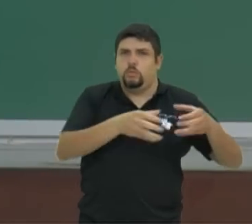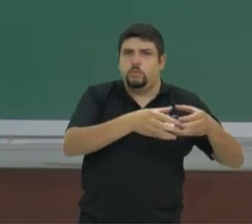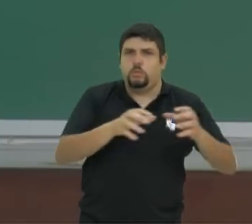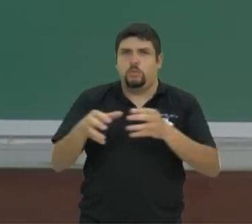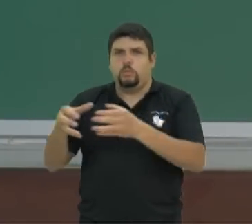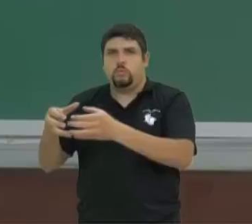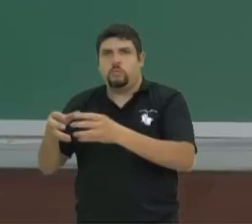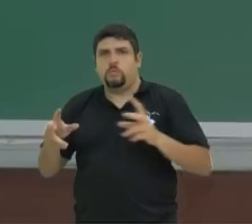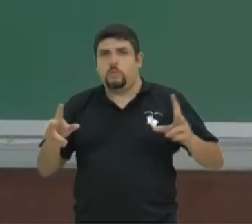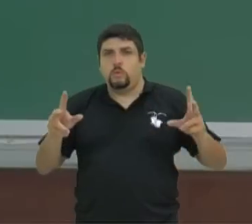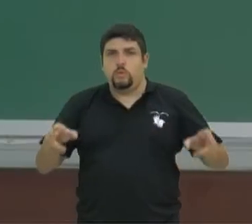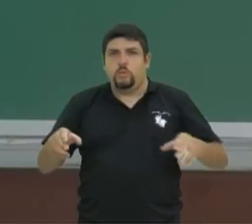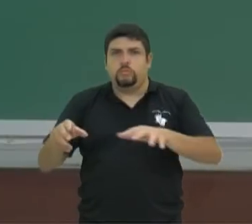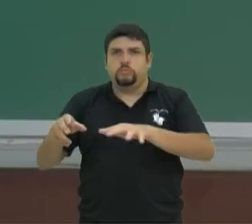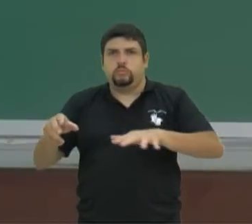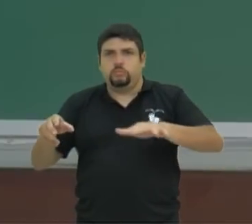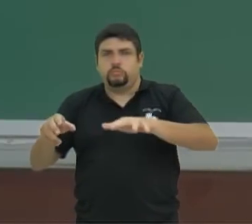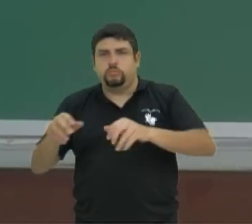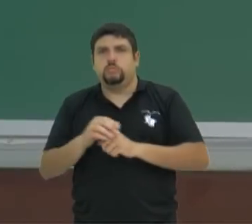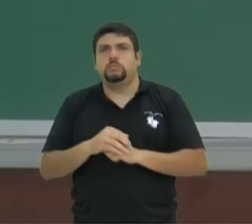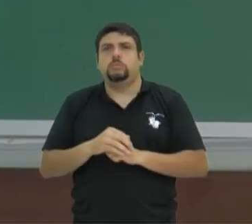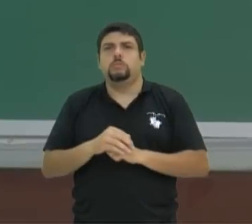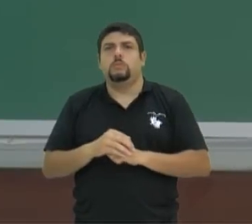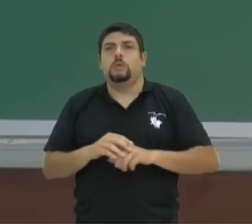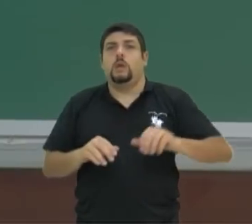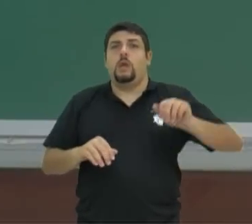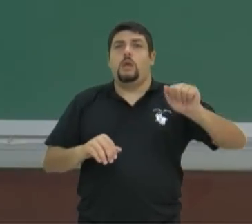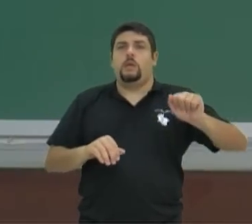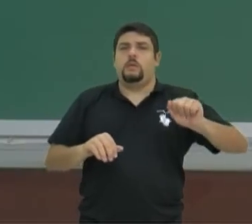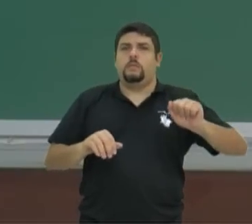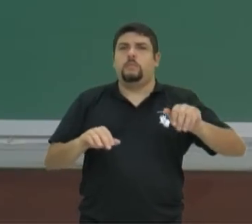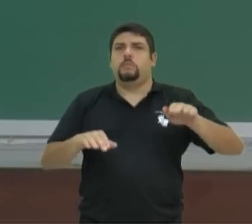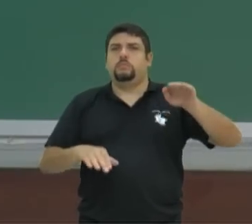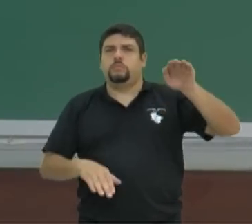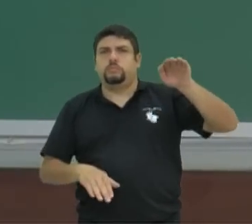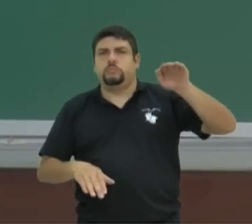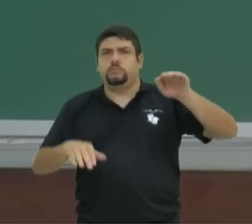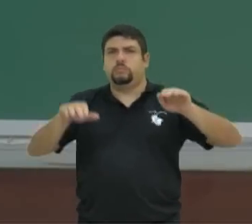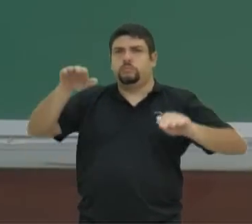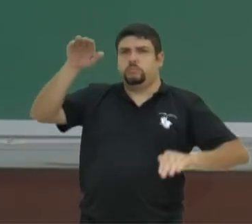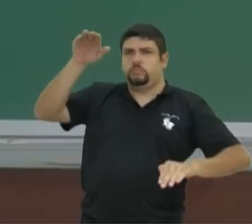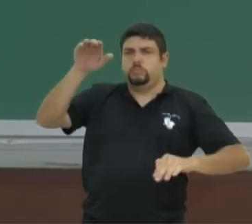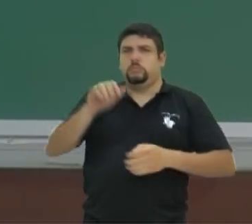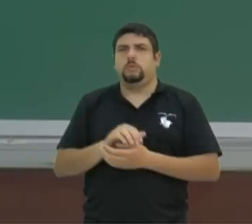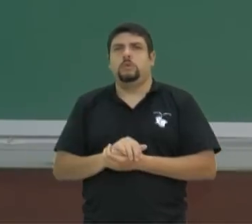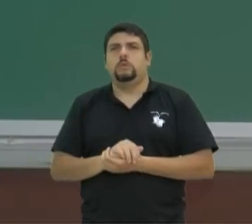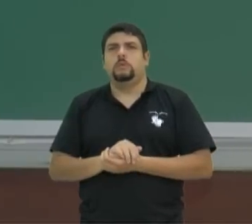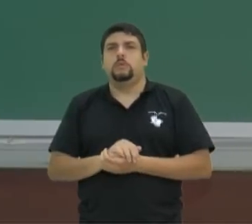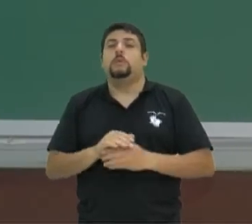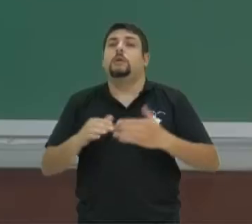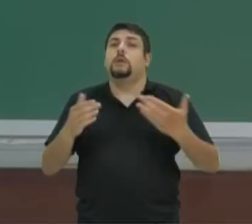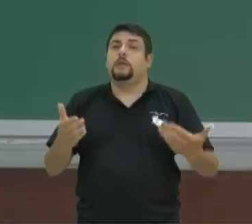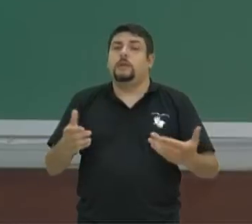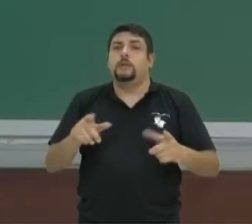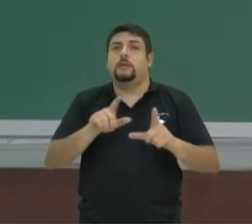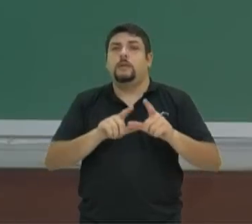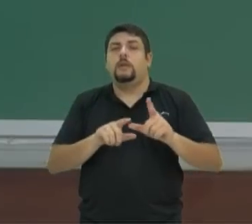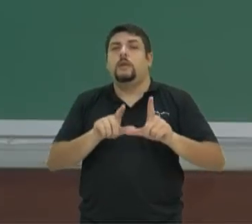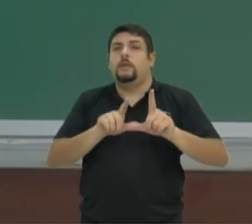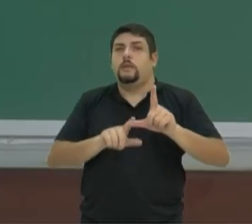de termos. E a amplitude é a diferença entre o menor valor e o maior valor. Portanto, o que eu estou procurando aqui no número 3 é